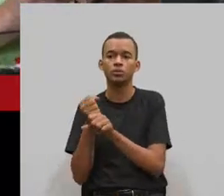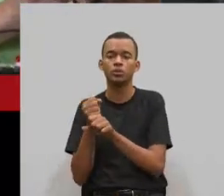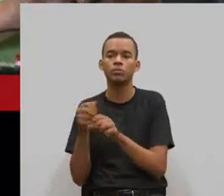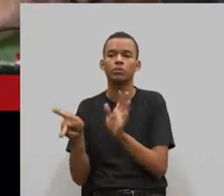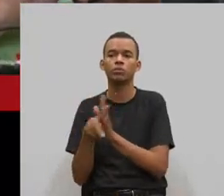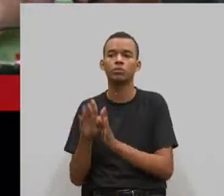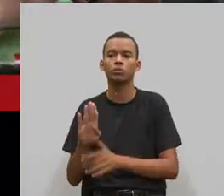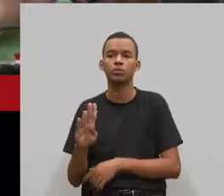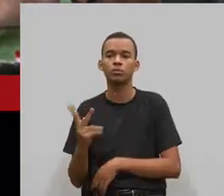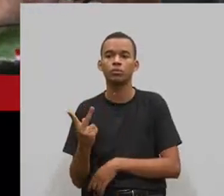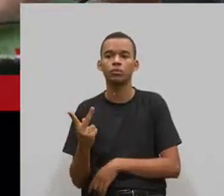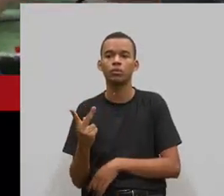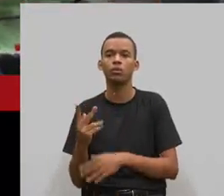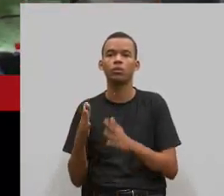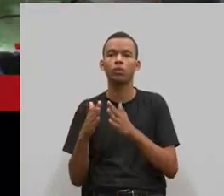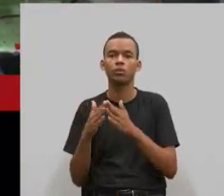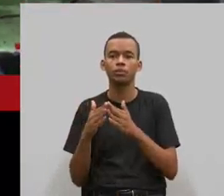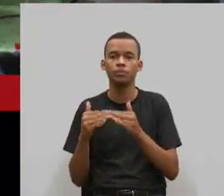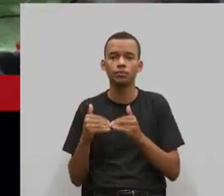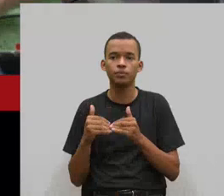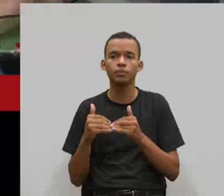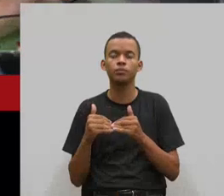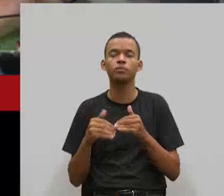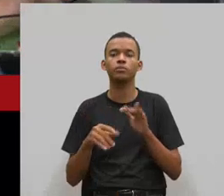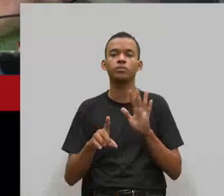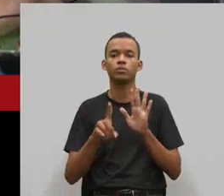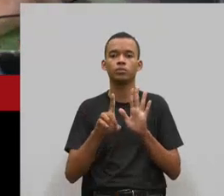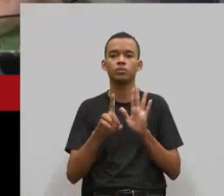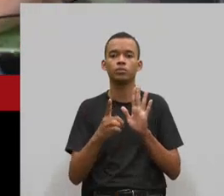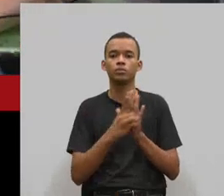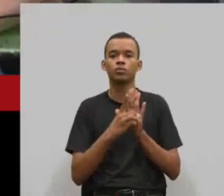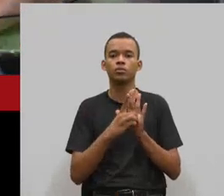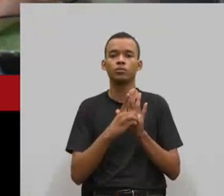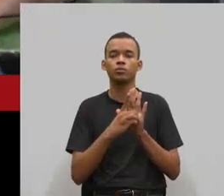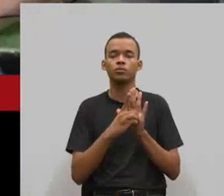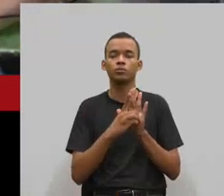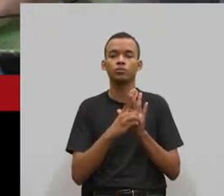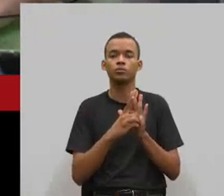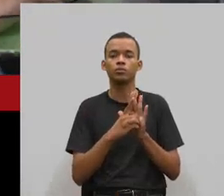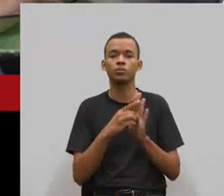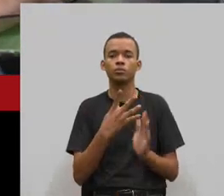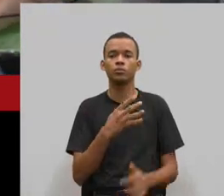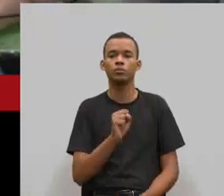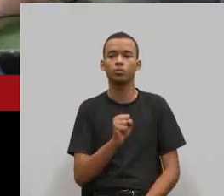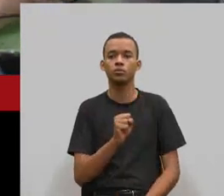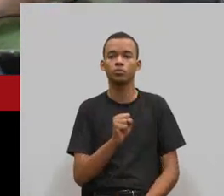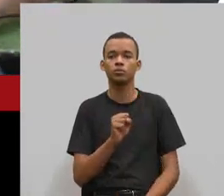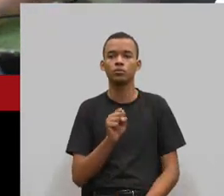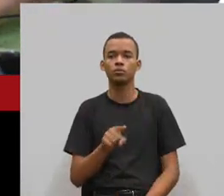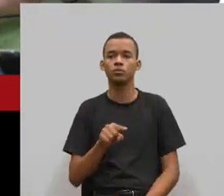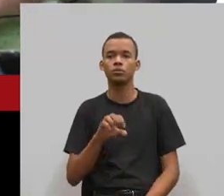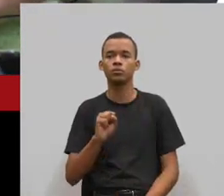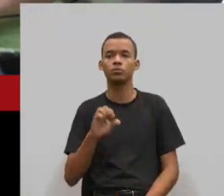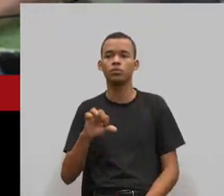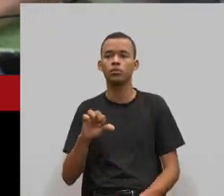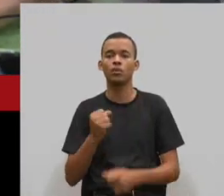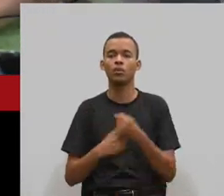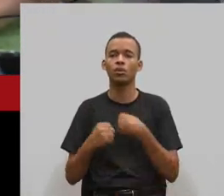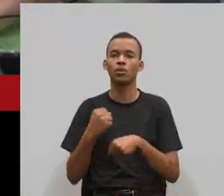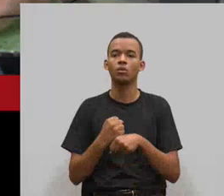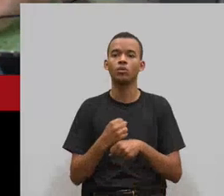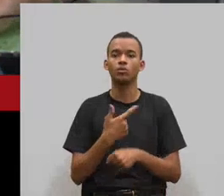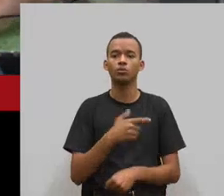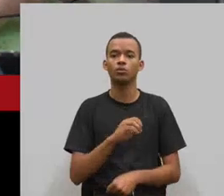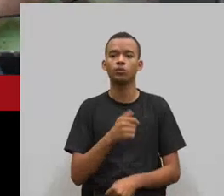para ampliação do escopo do decreto número 48 589 de 22 de março de 2023